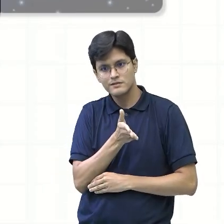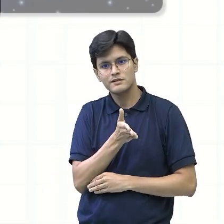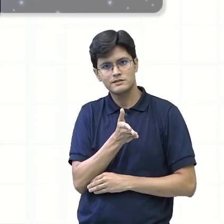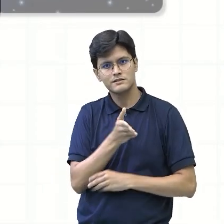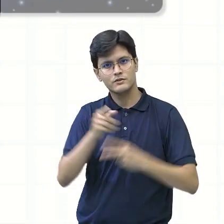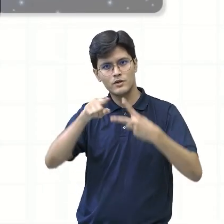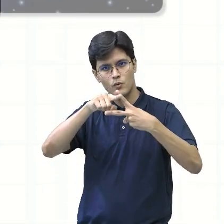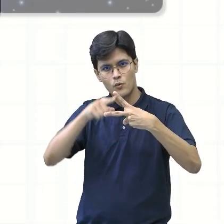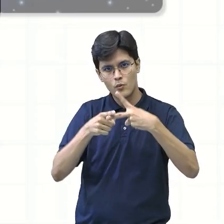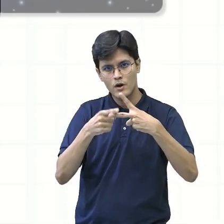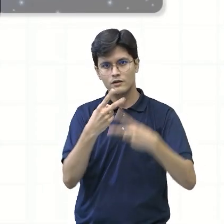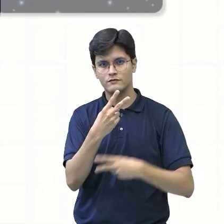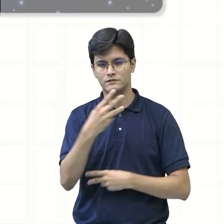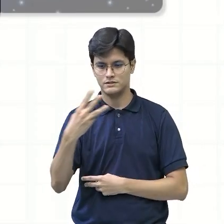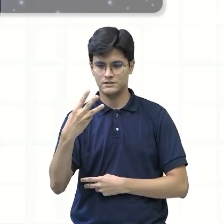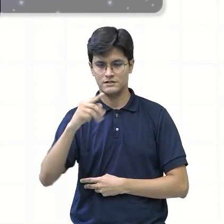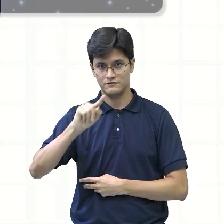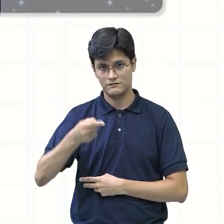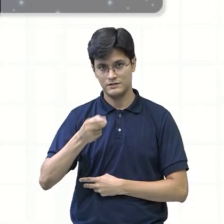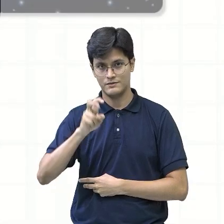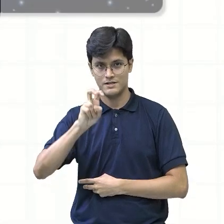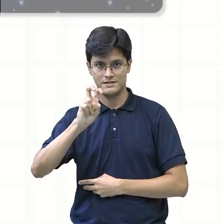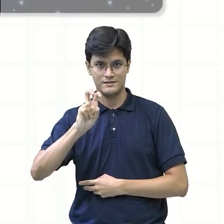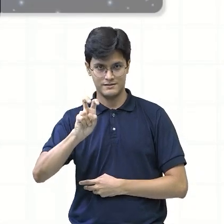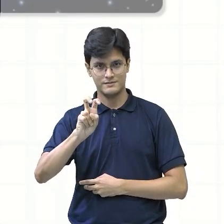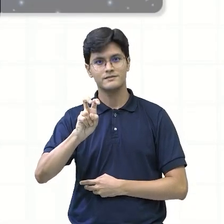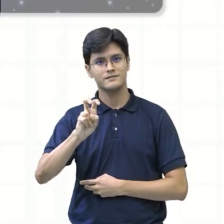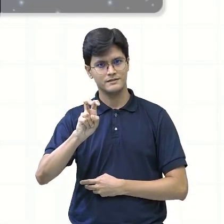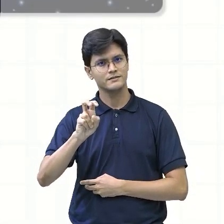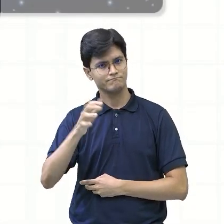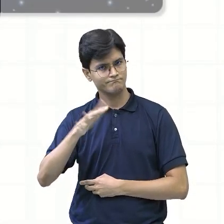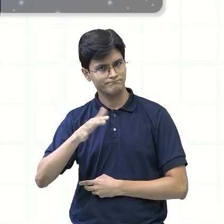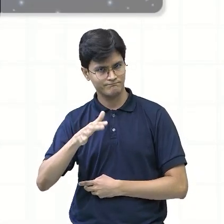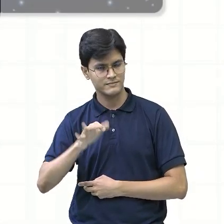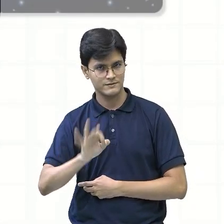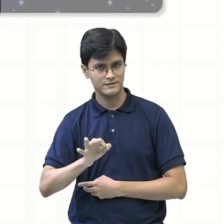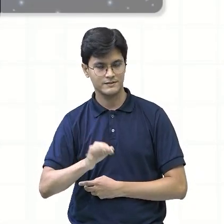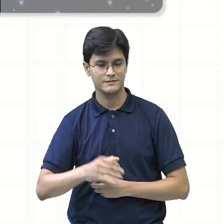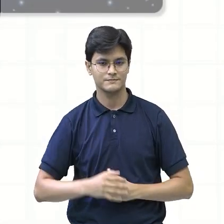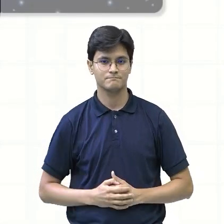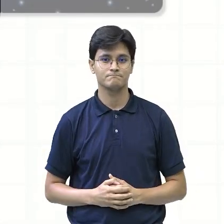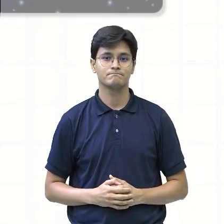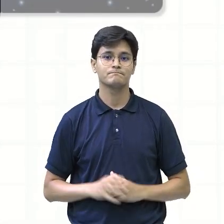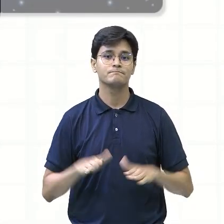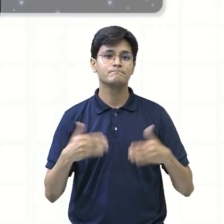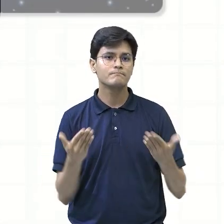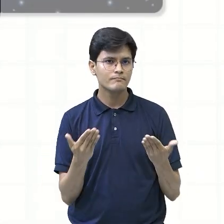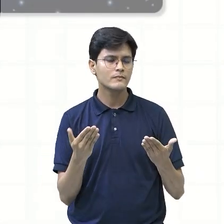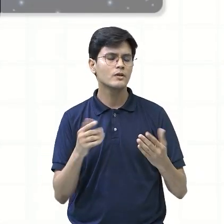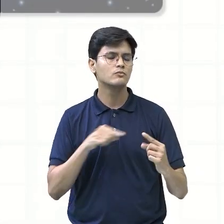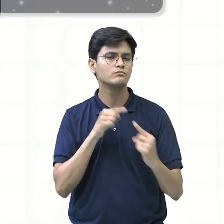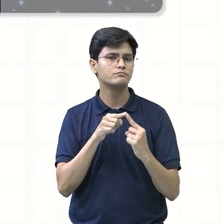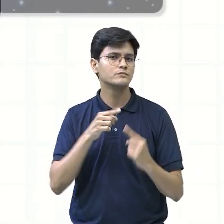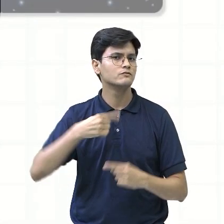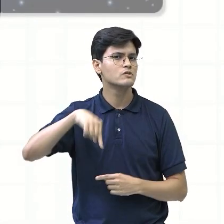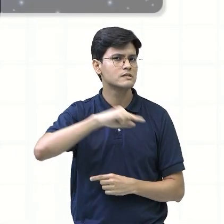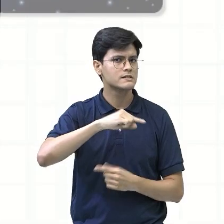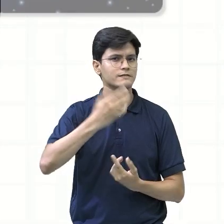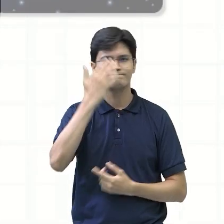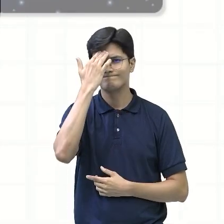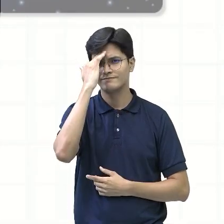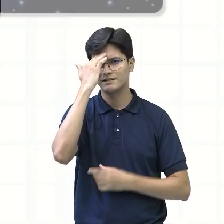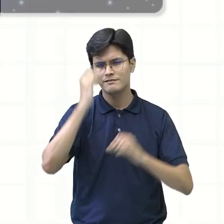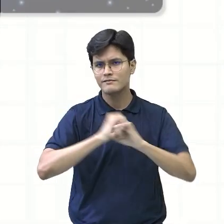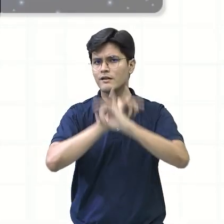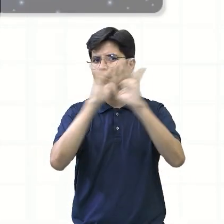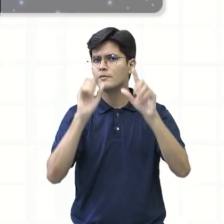olha, é de 23,5 aproximadamente, tá? Então é só para você entender que o nosso planeta ele